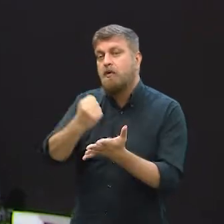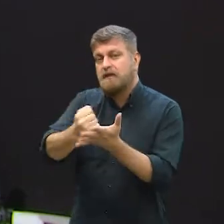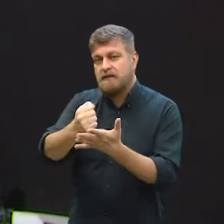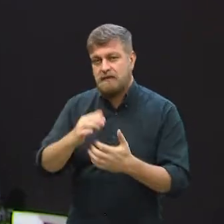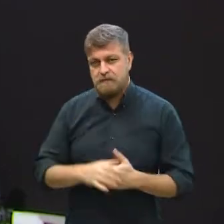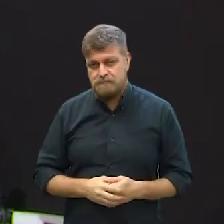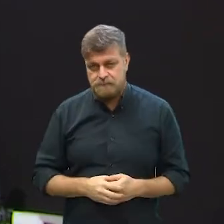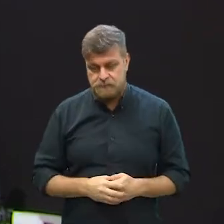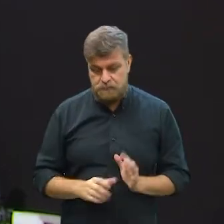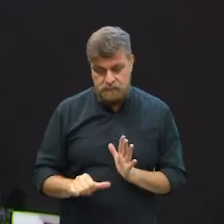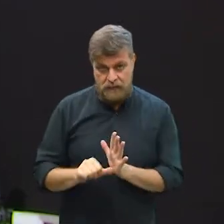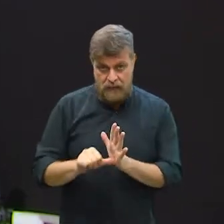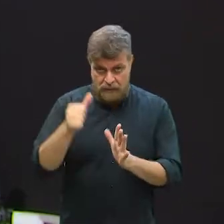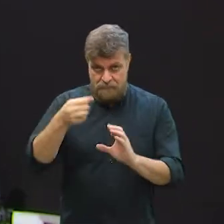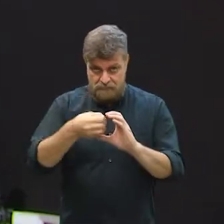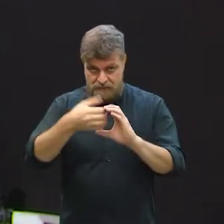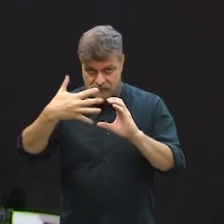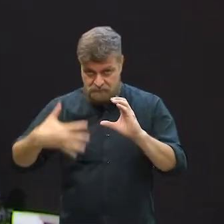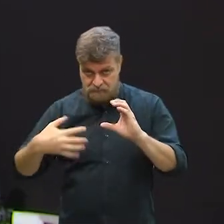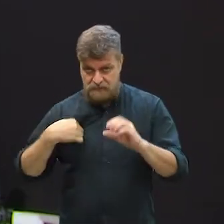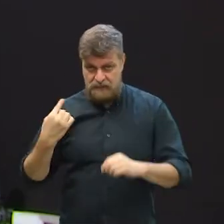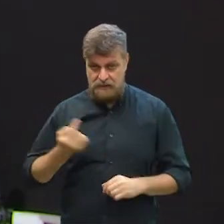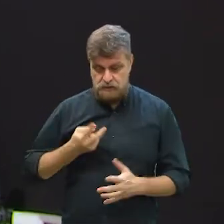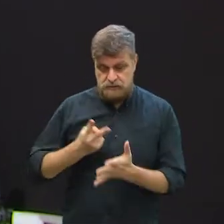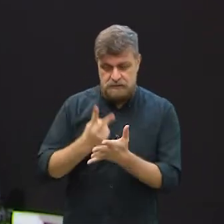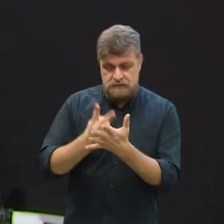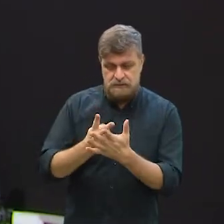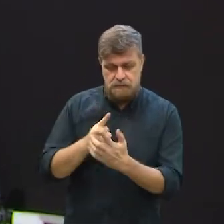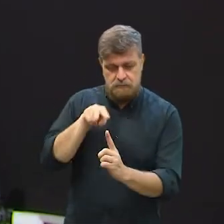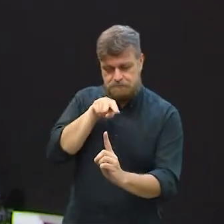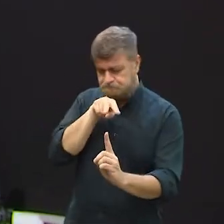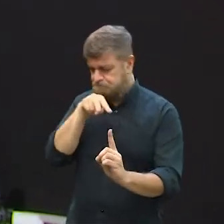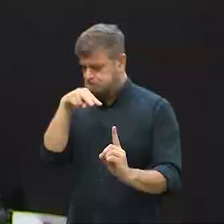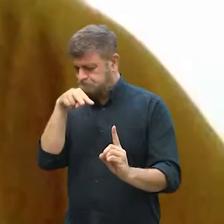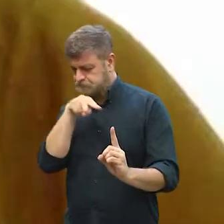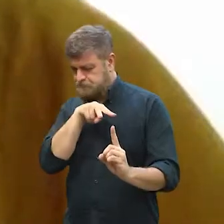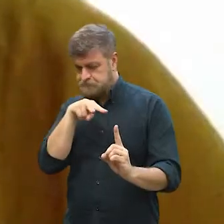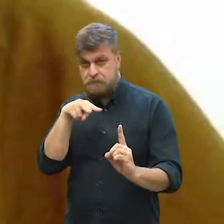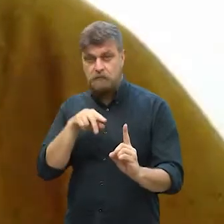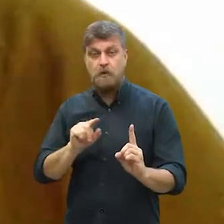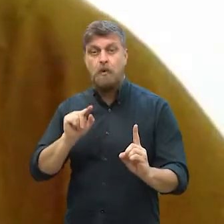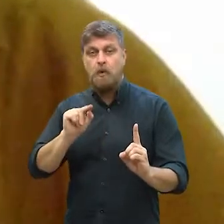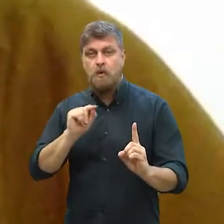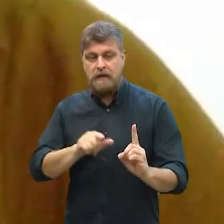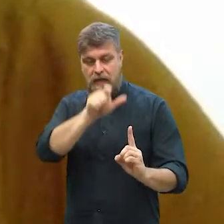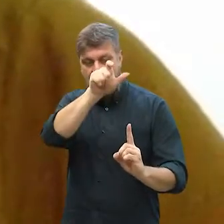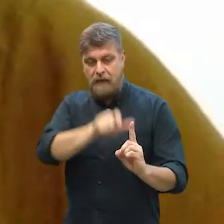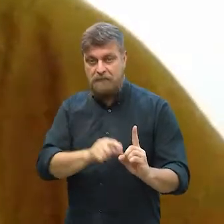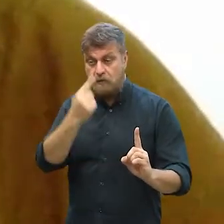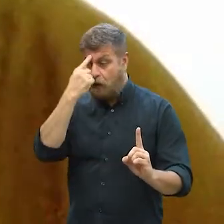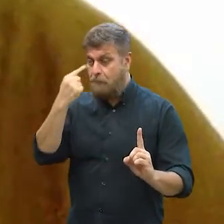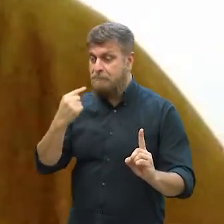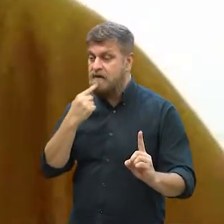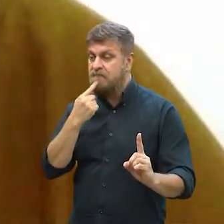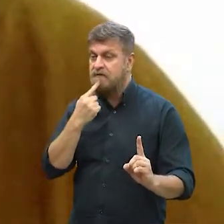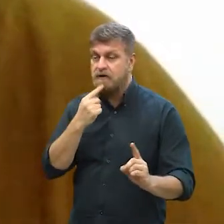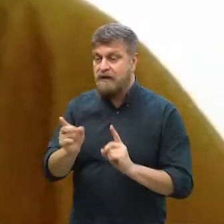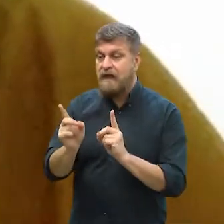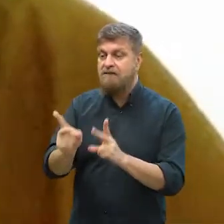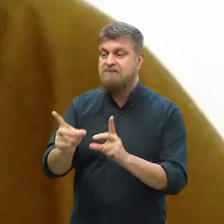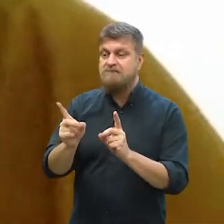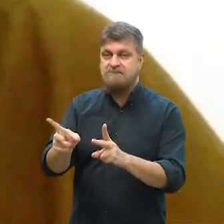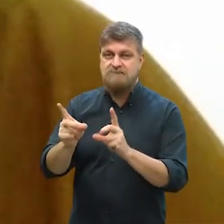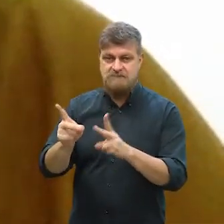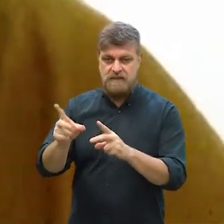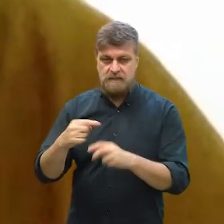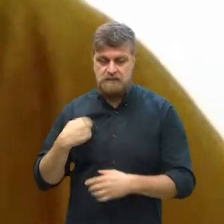Perfeito. Bom, a primeira característica que a gente sempre olha é essa questão do perfil vendedor, né? A pessoa que